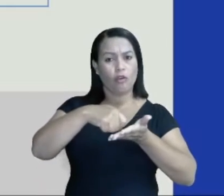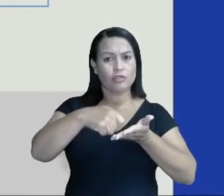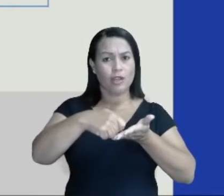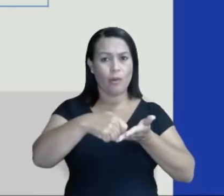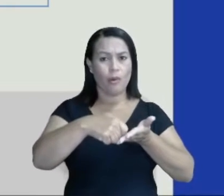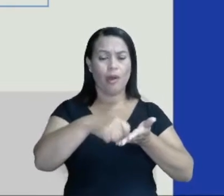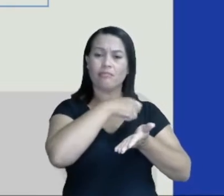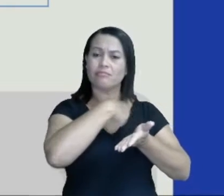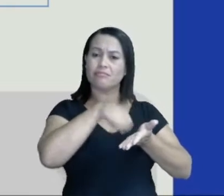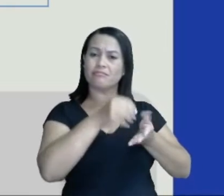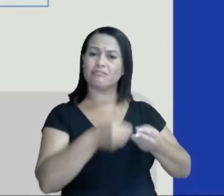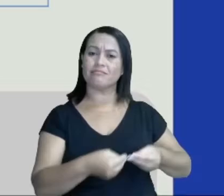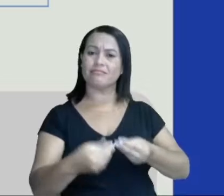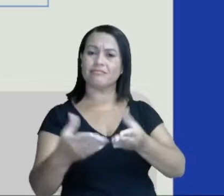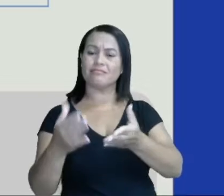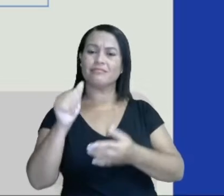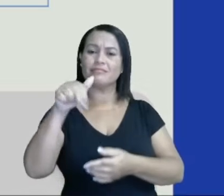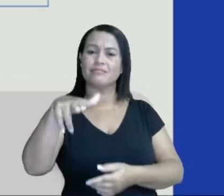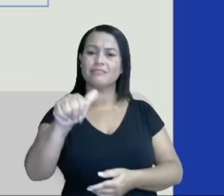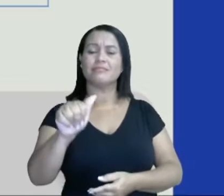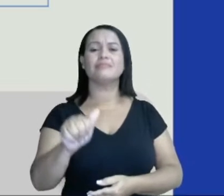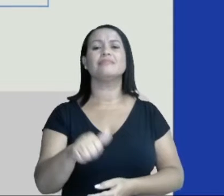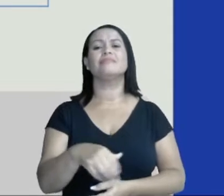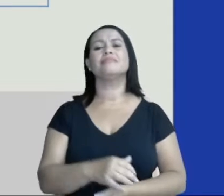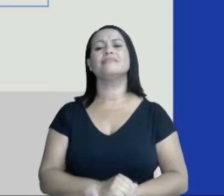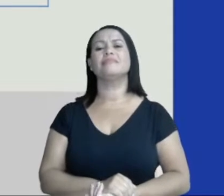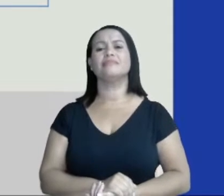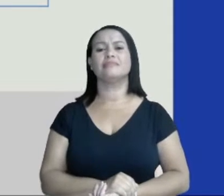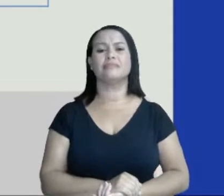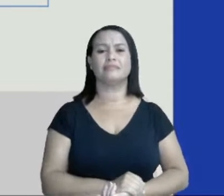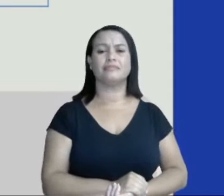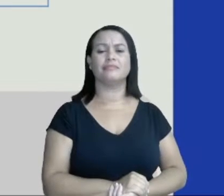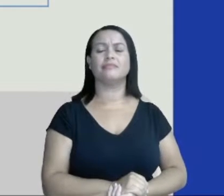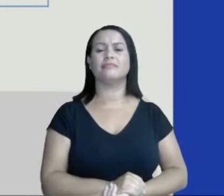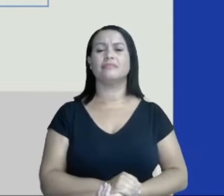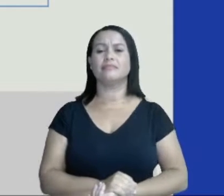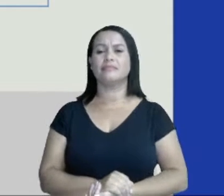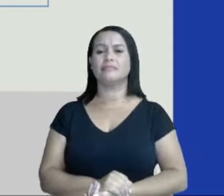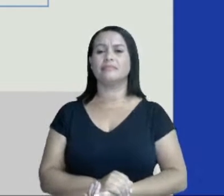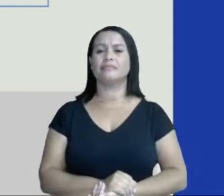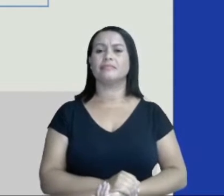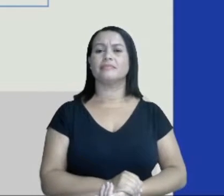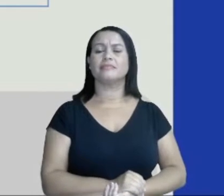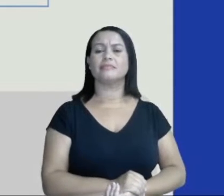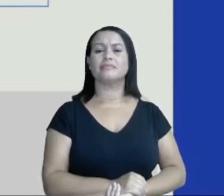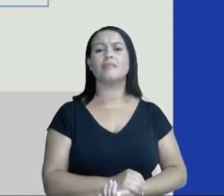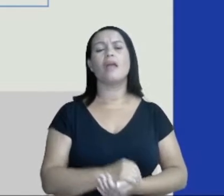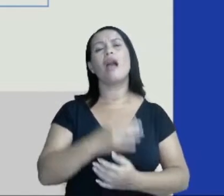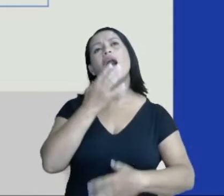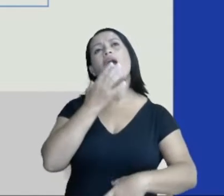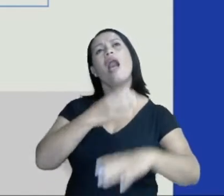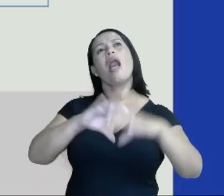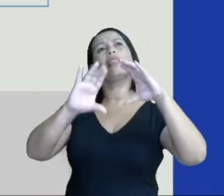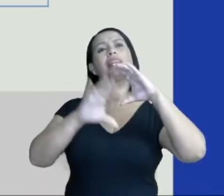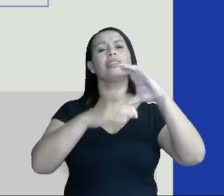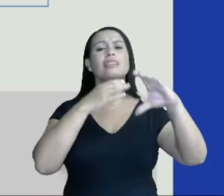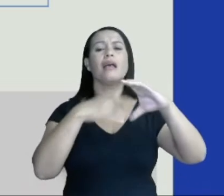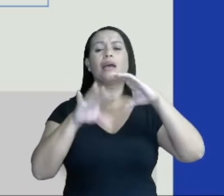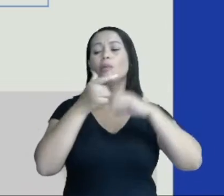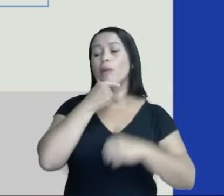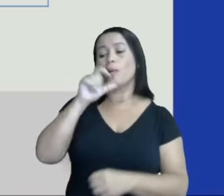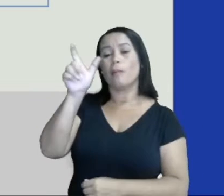o autógrafo. Cantando-lhe al niño, recuerdo mi infancia. Cantando para o